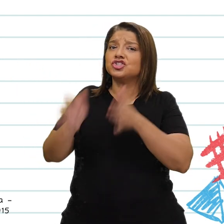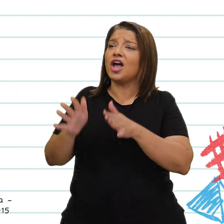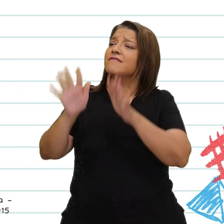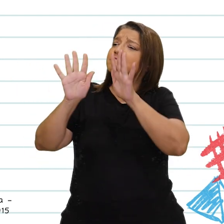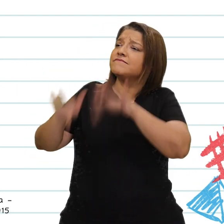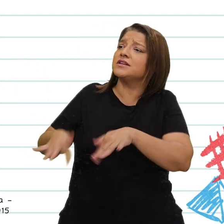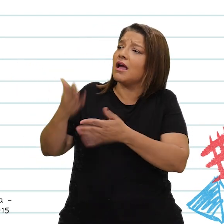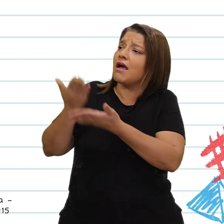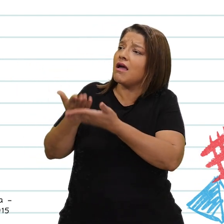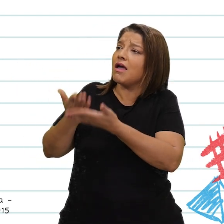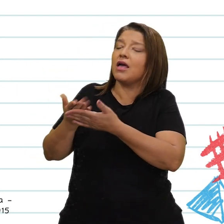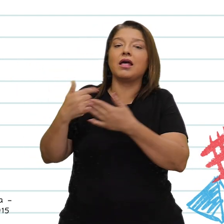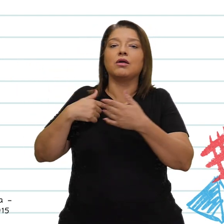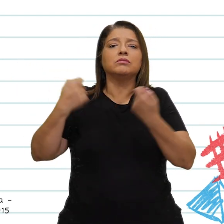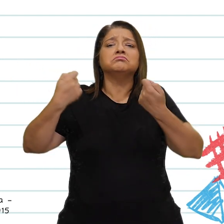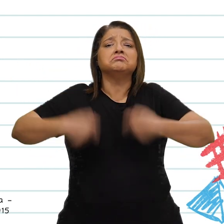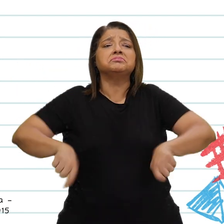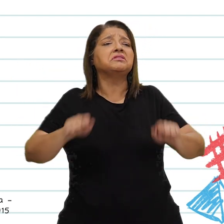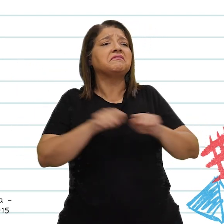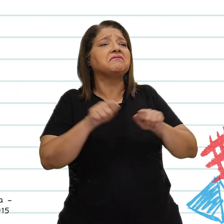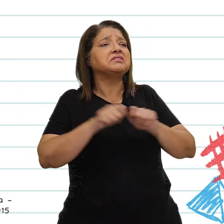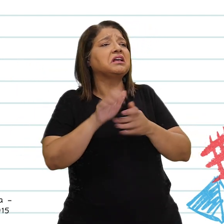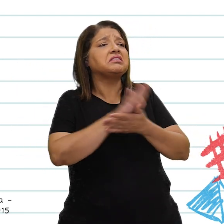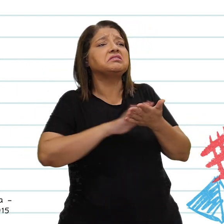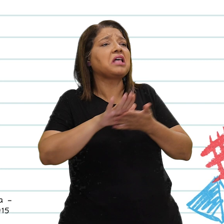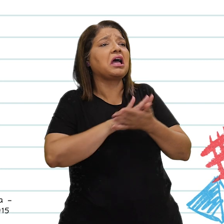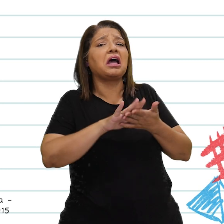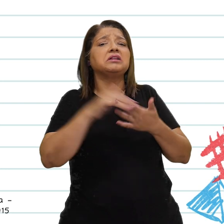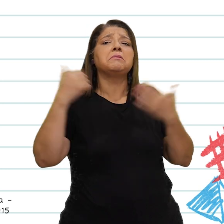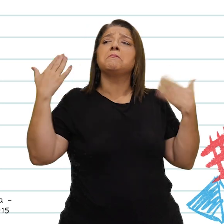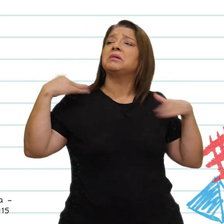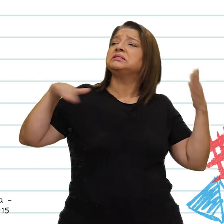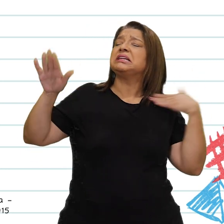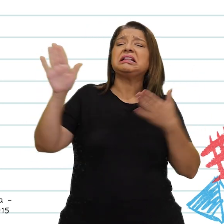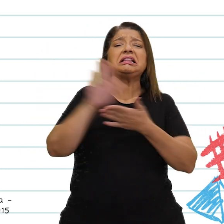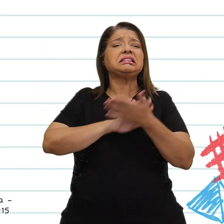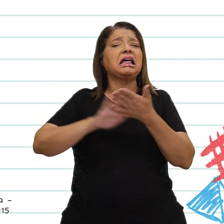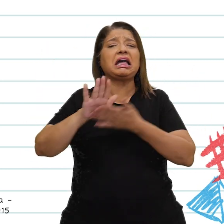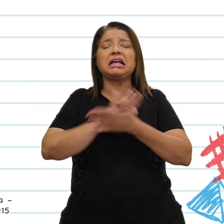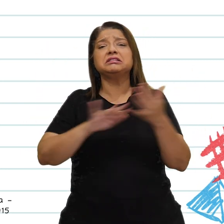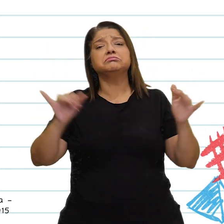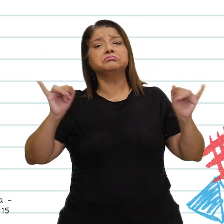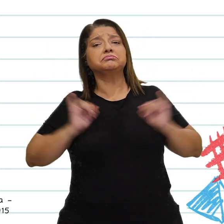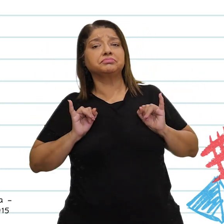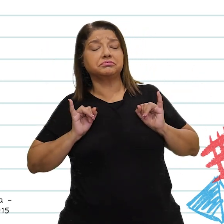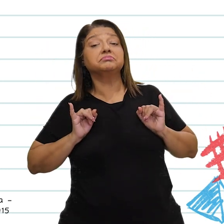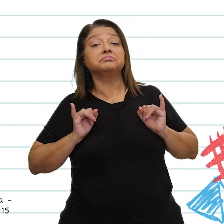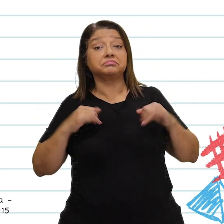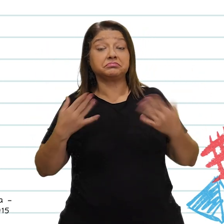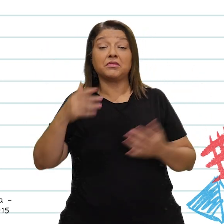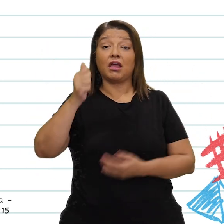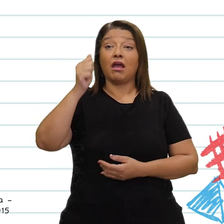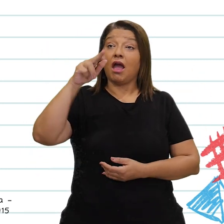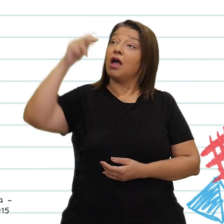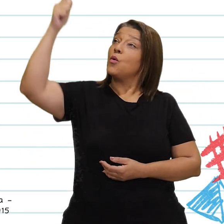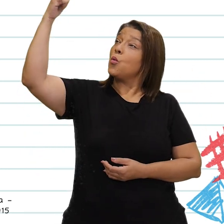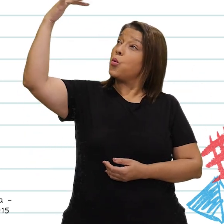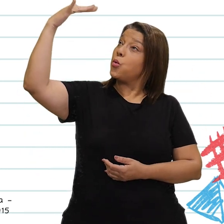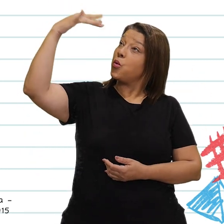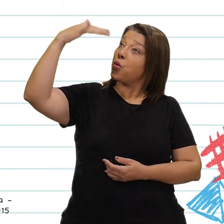não precisava fazer mais nada, nem ir a lugar nenhum, enquanto o ar-condicionado